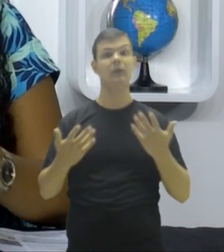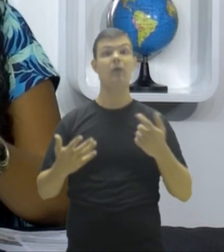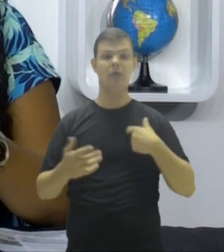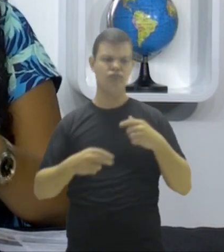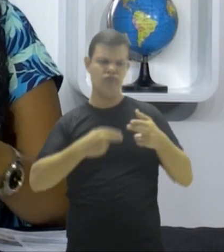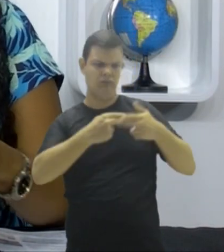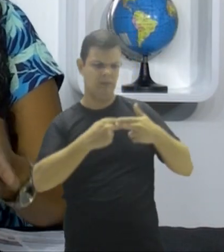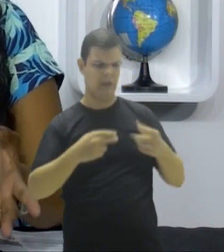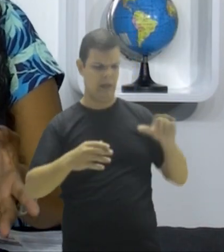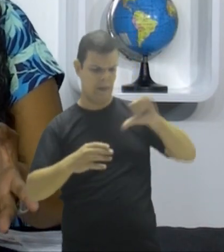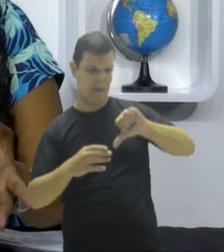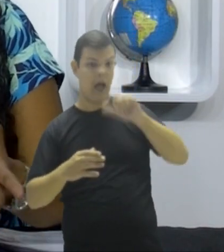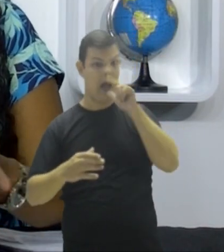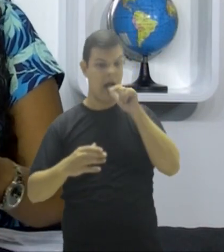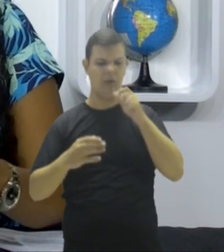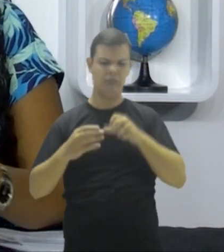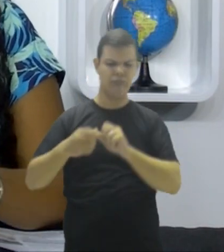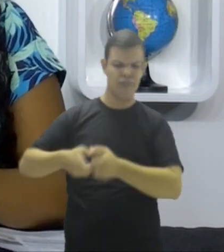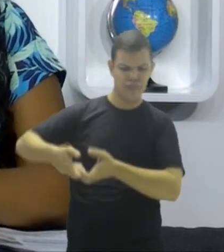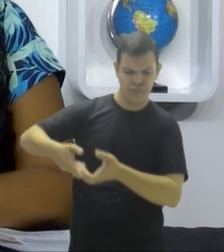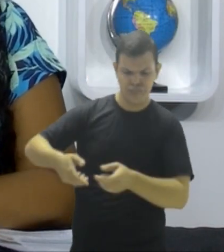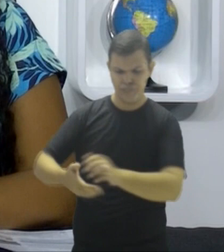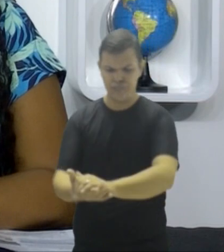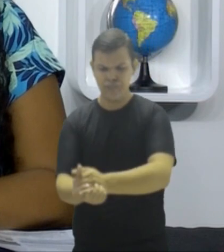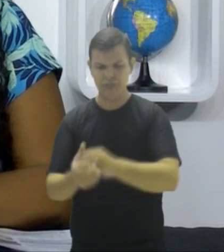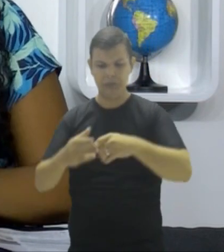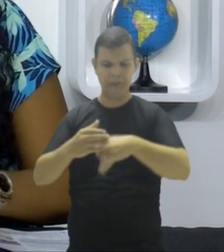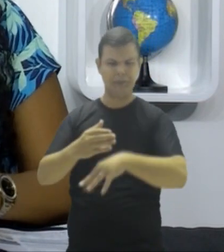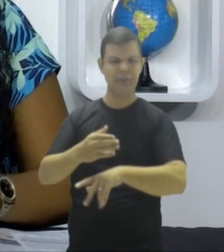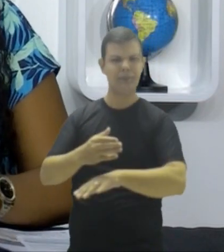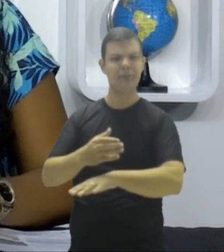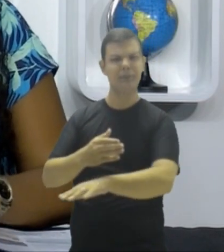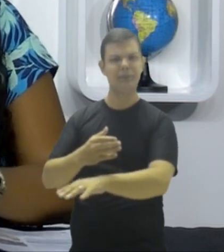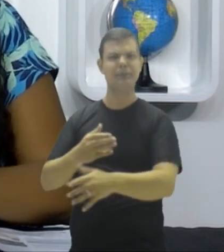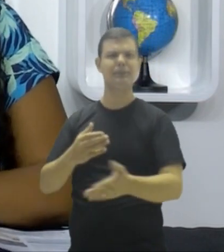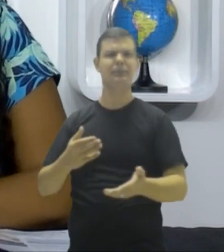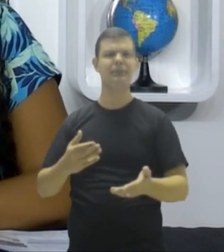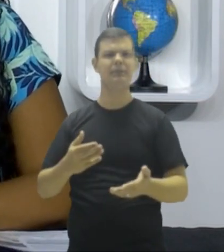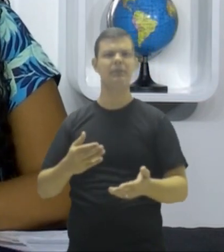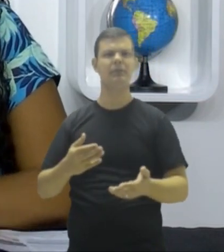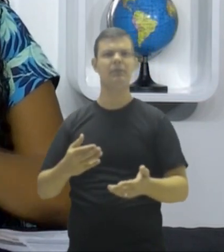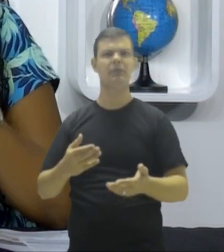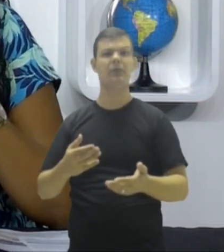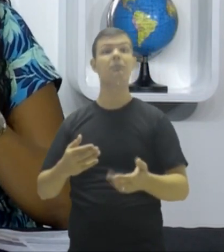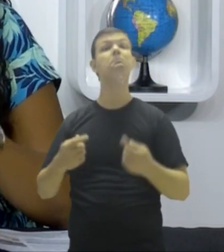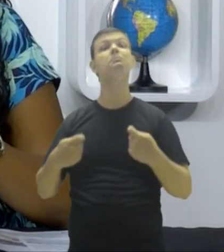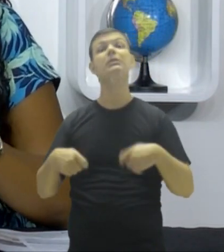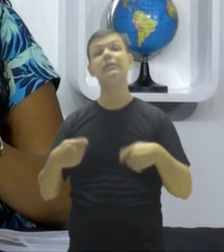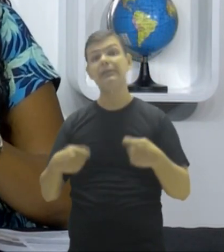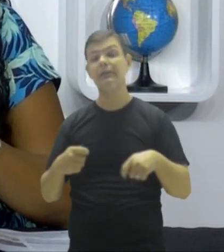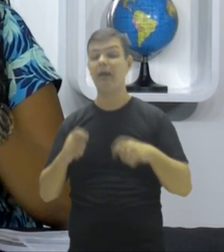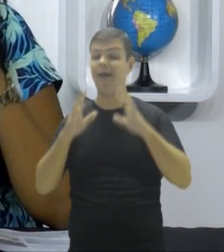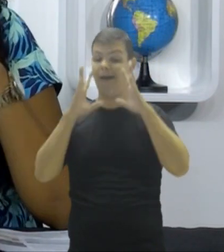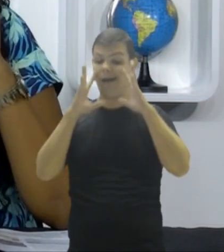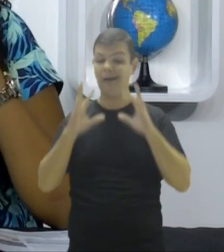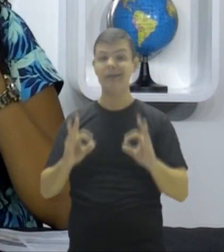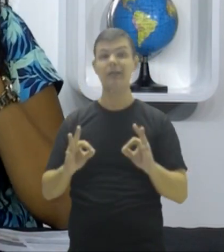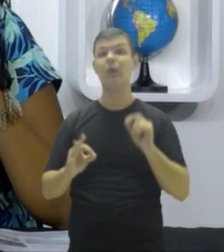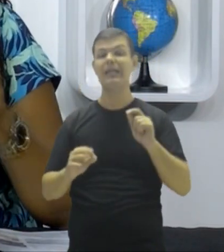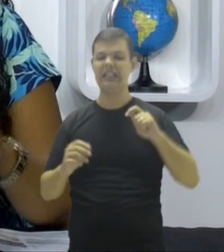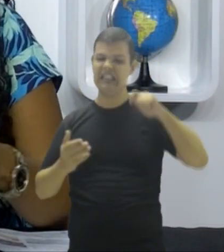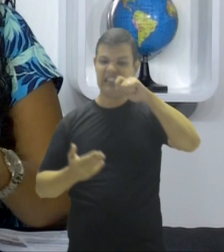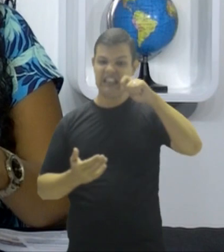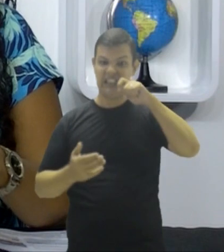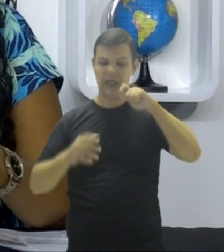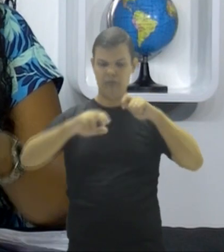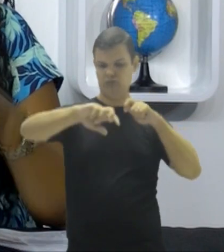gente utiliza a água e vai para o ralo da pia e também a gente tem que prestar bastante atenção, quando escovar